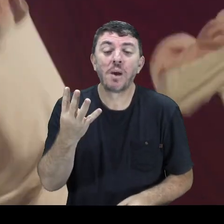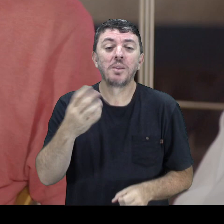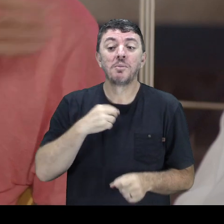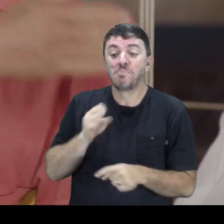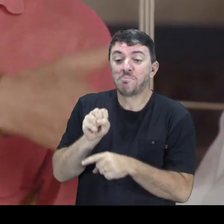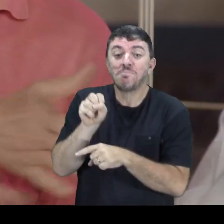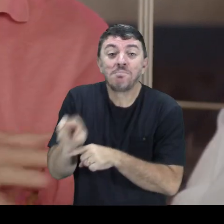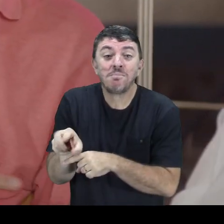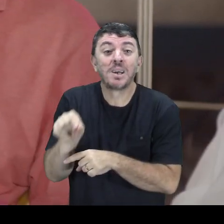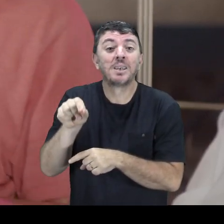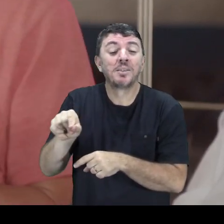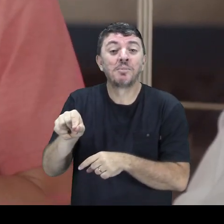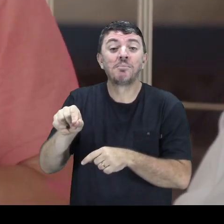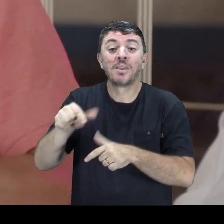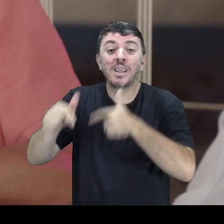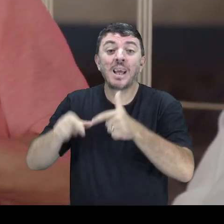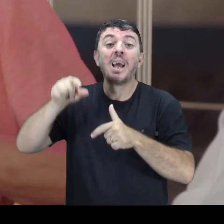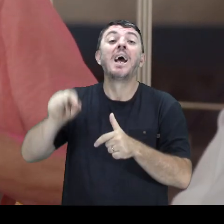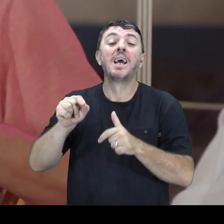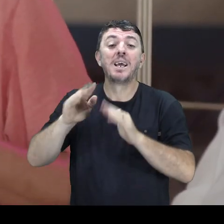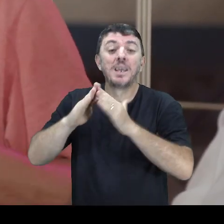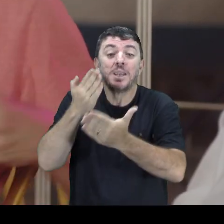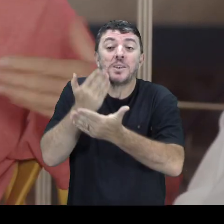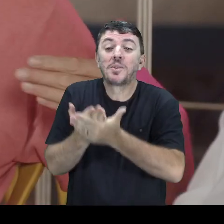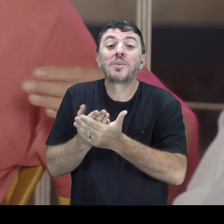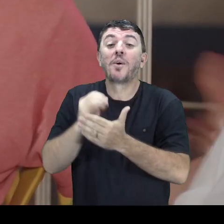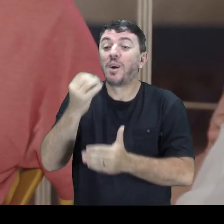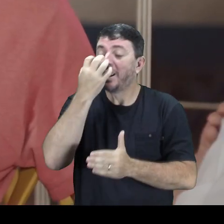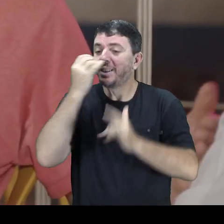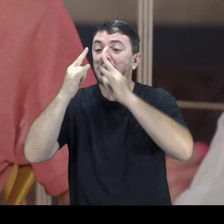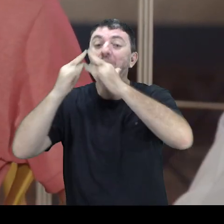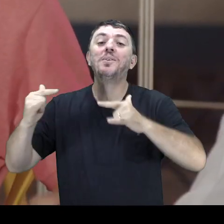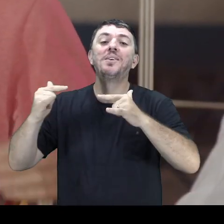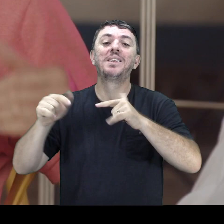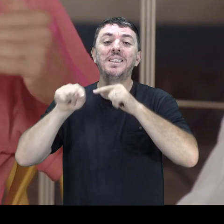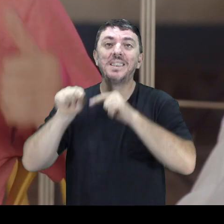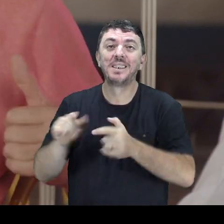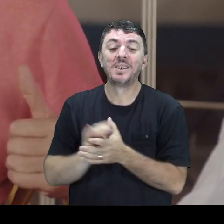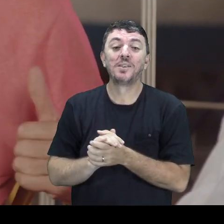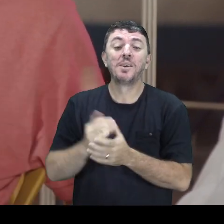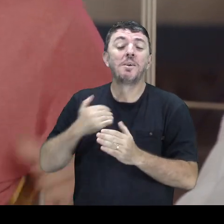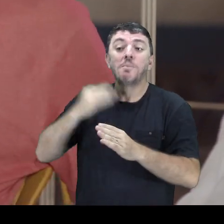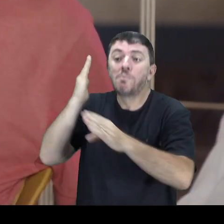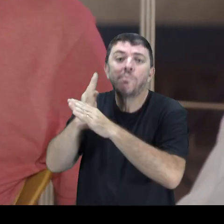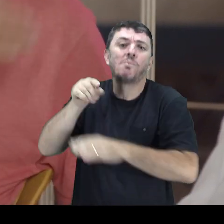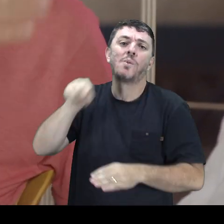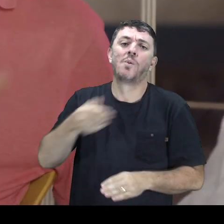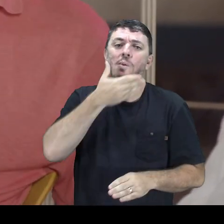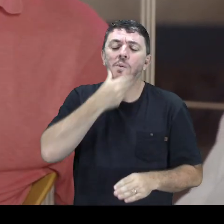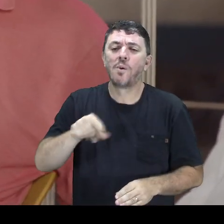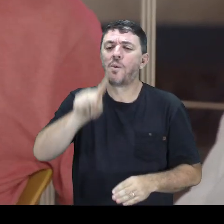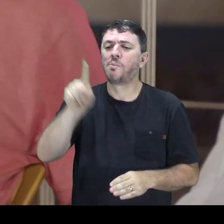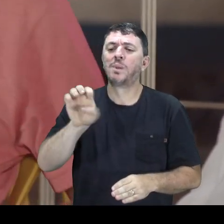faculdade. E logo no começo do ciclo escola. Então foi um presente encontrar o Zé. É determinante na carreira minha, na carreira